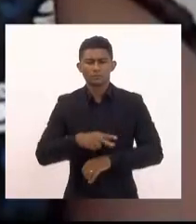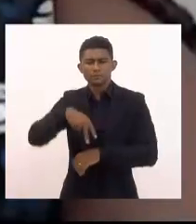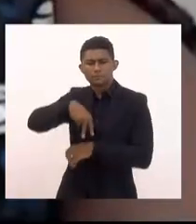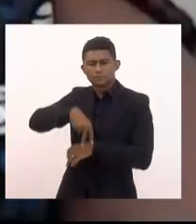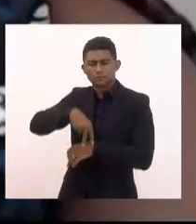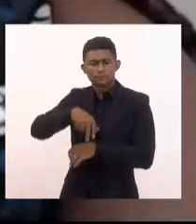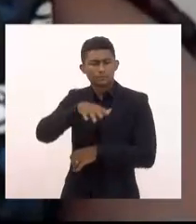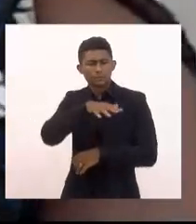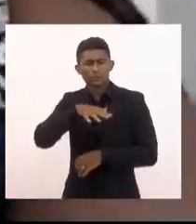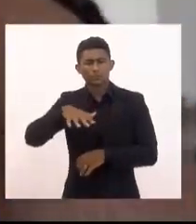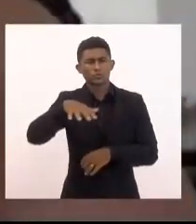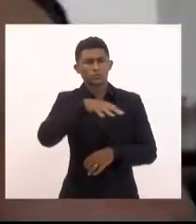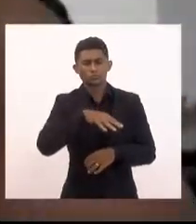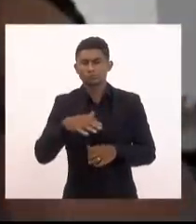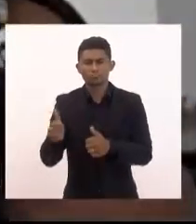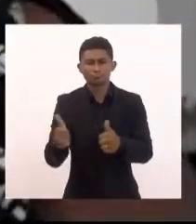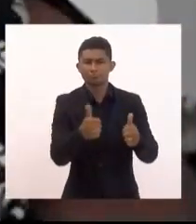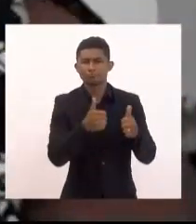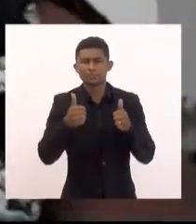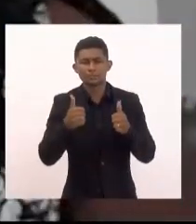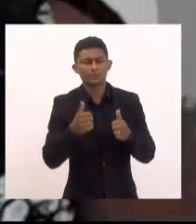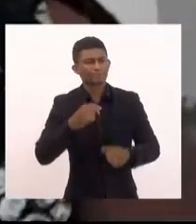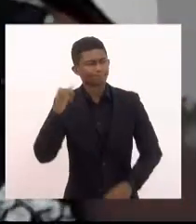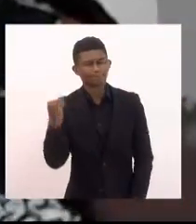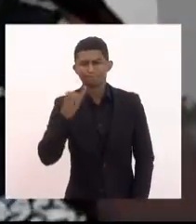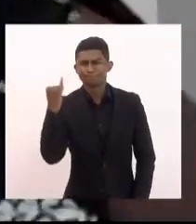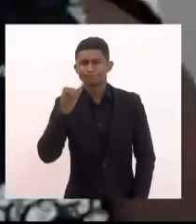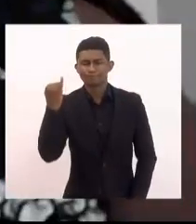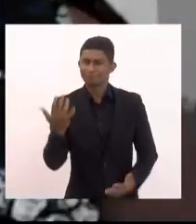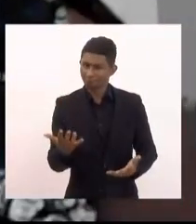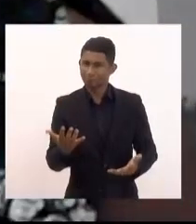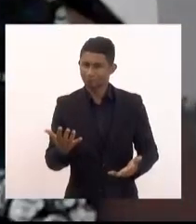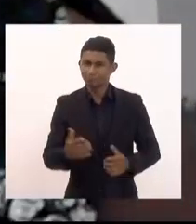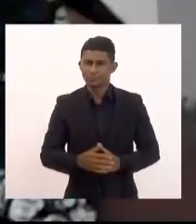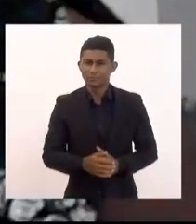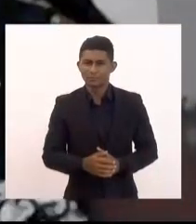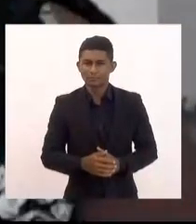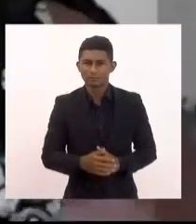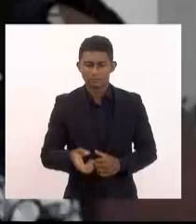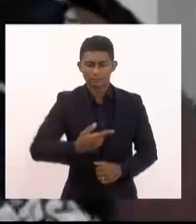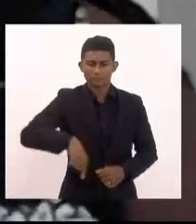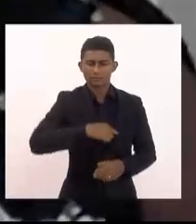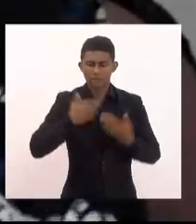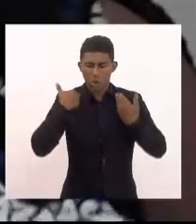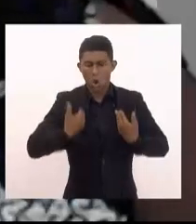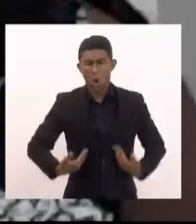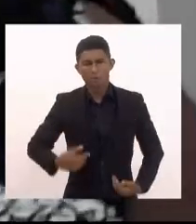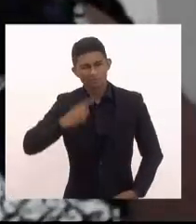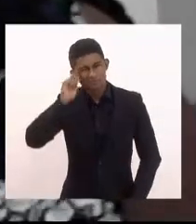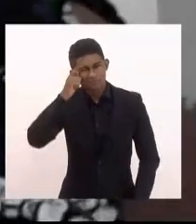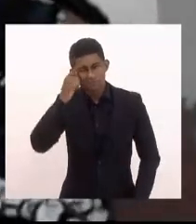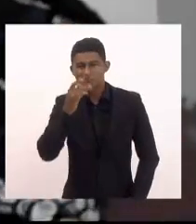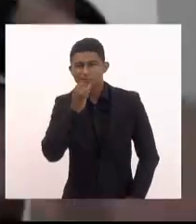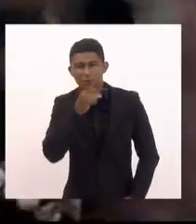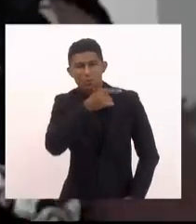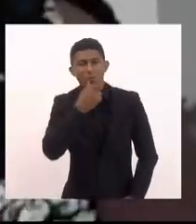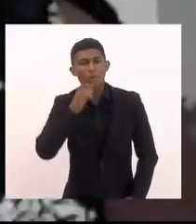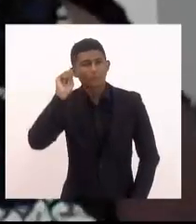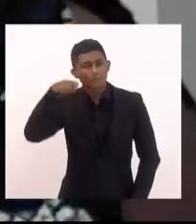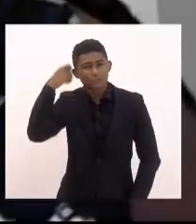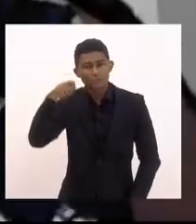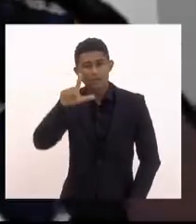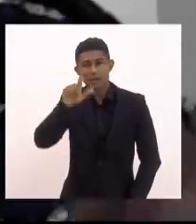espaços importantes, que são fundamentais para nós, enquanto corpo negro, como Lázaro Ramos, a própria